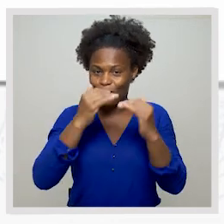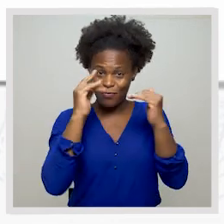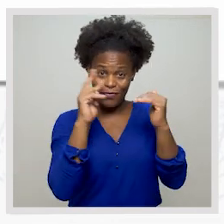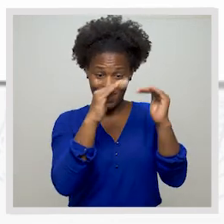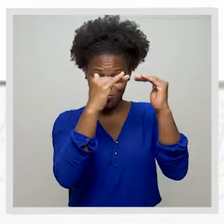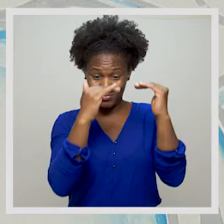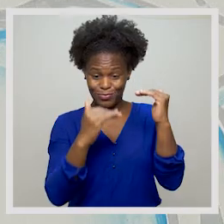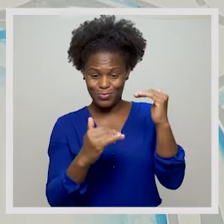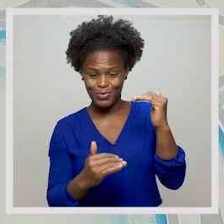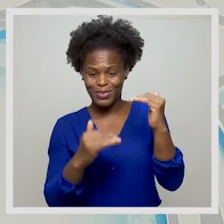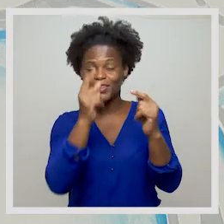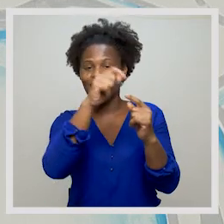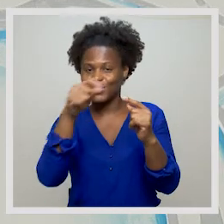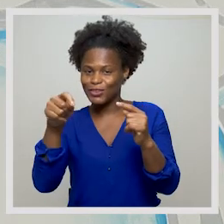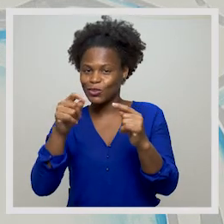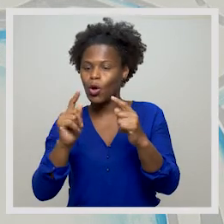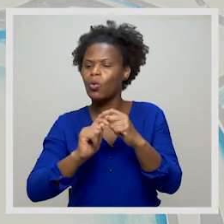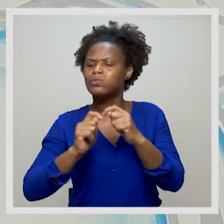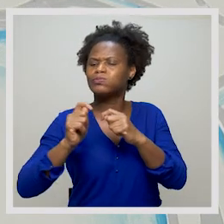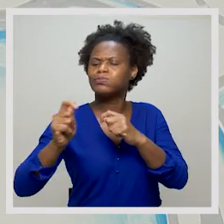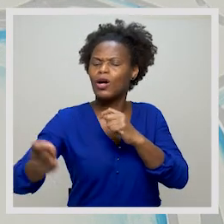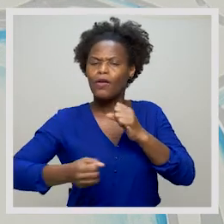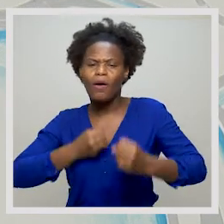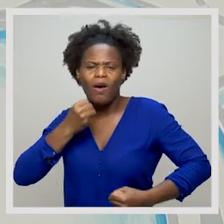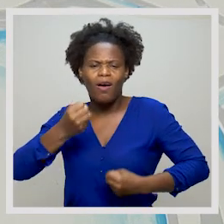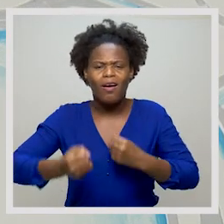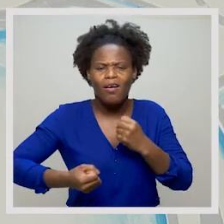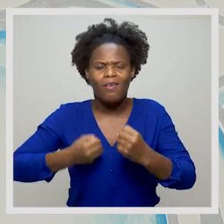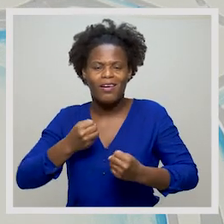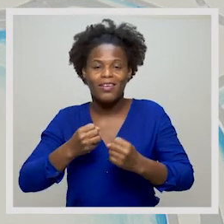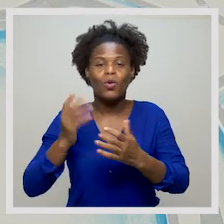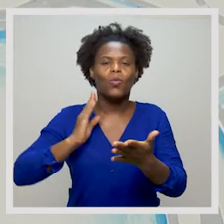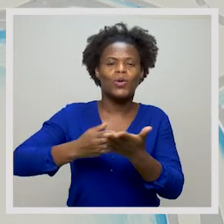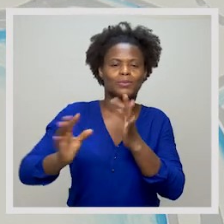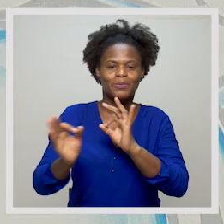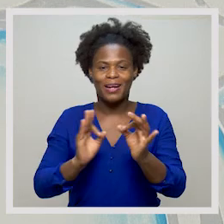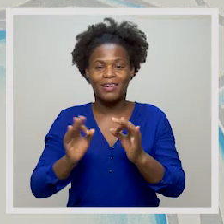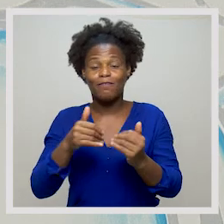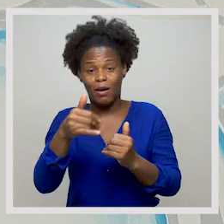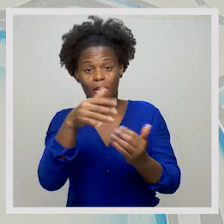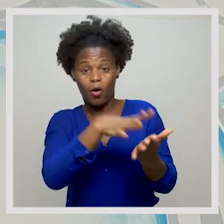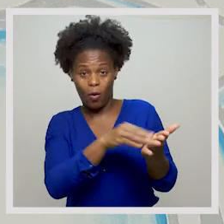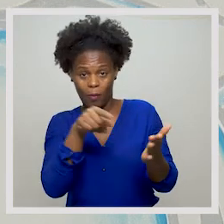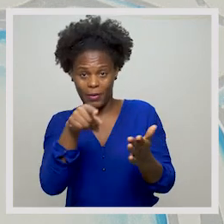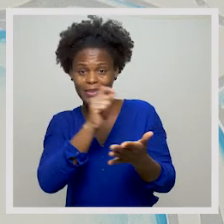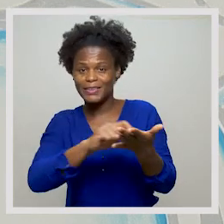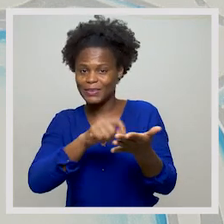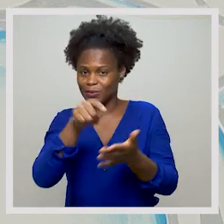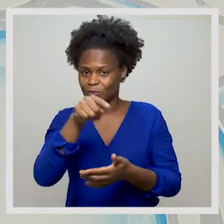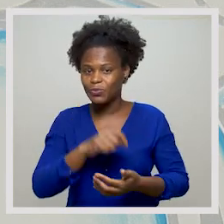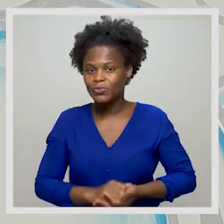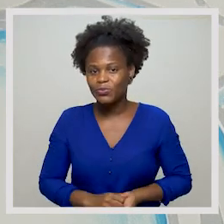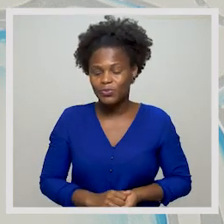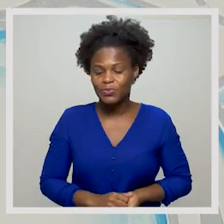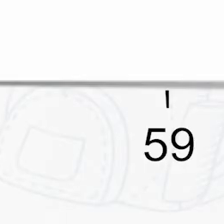seguintes. Temos aqui registrados as distâncias percorridas no último treino. Vamos copiar então esse